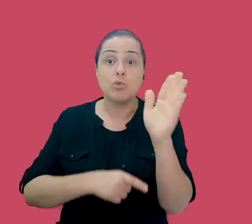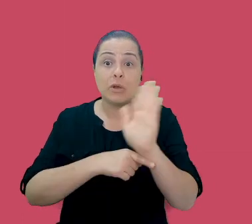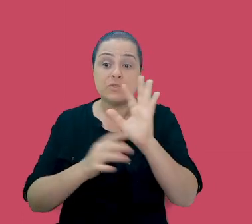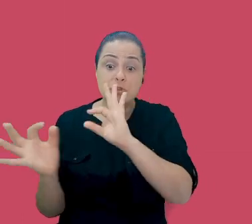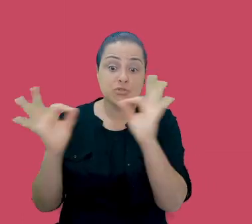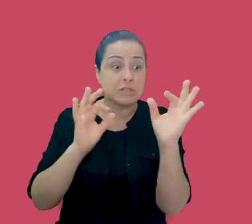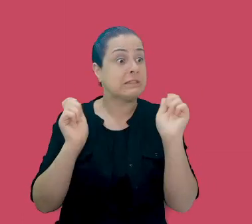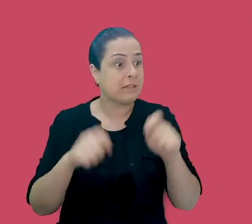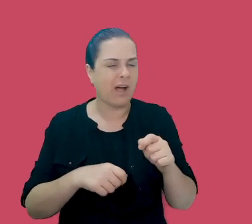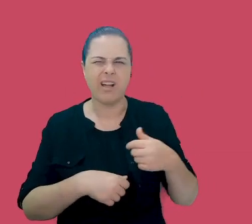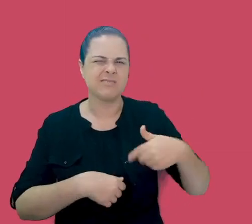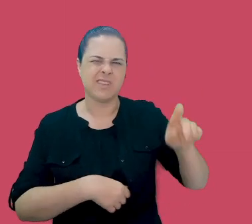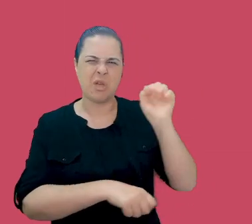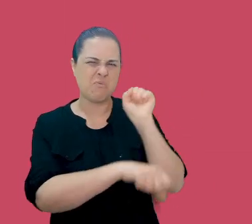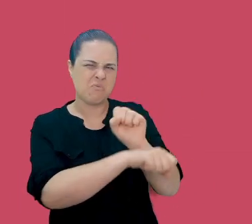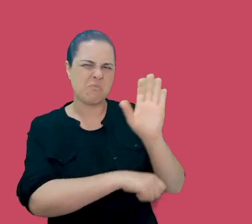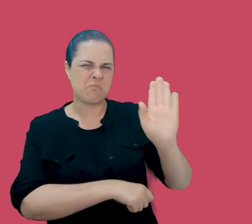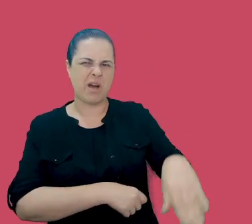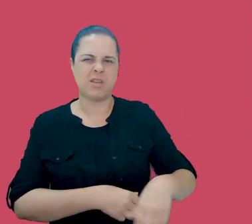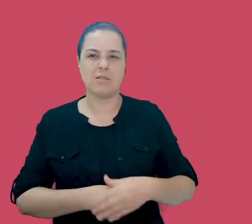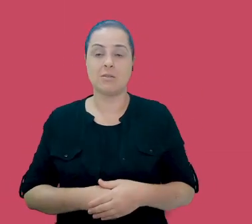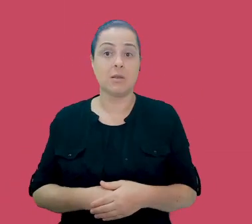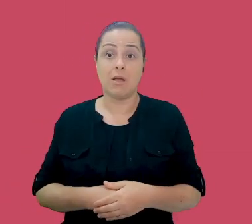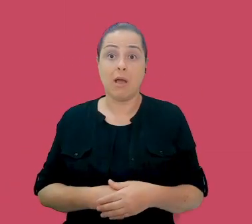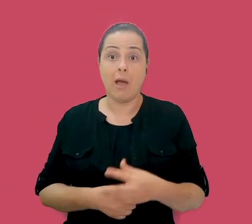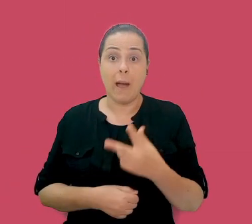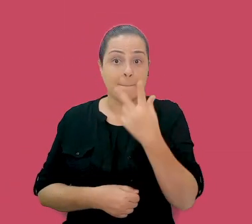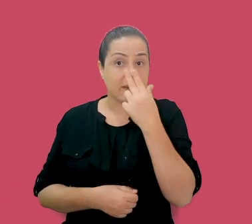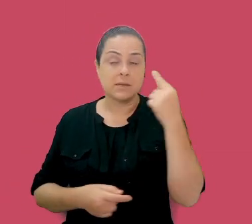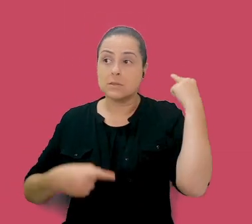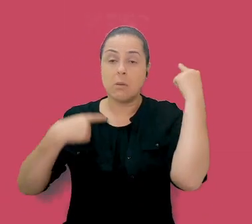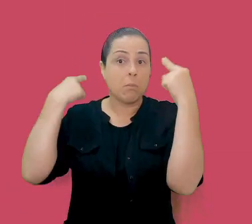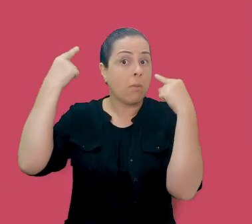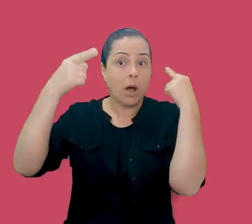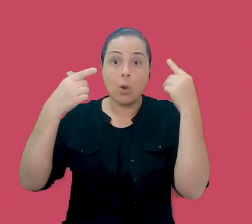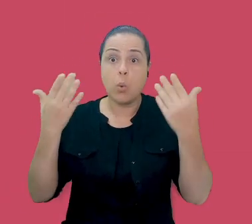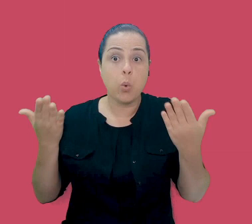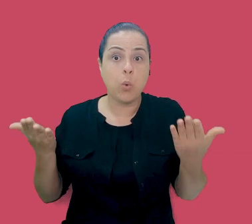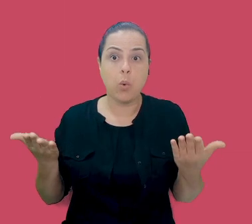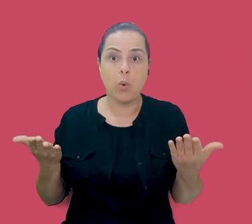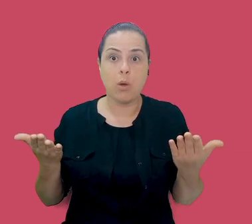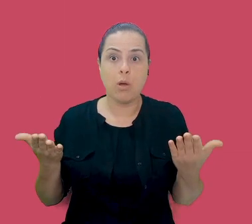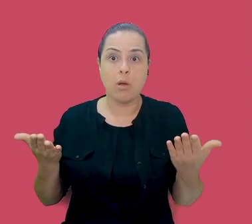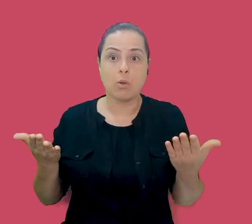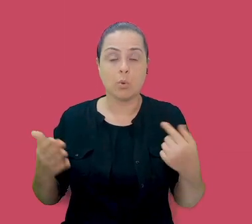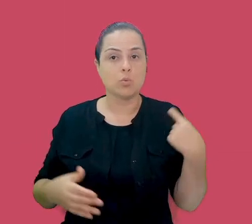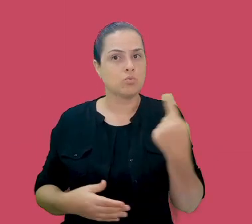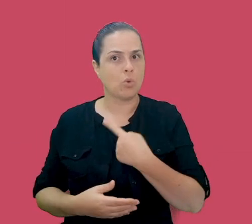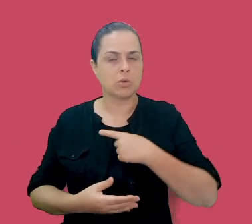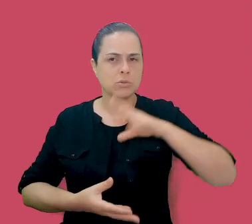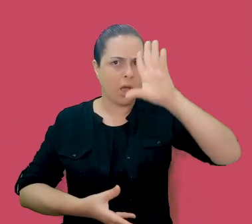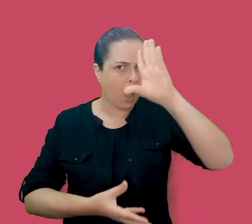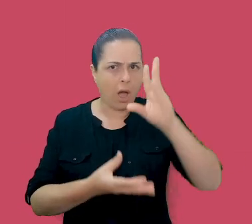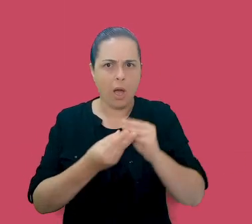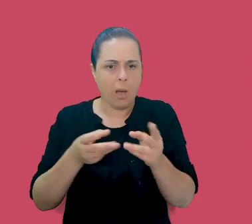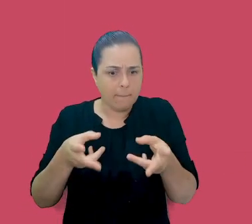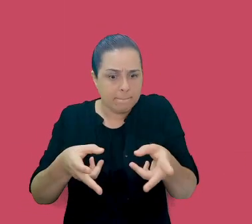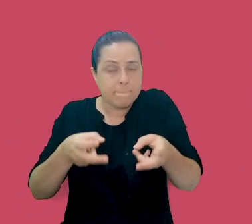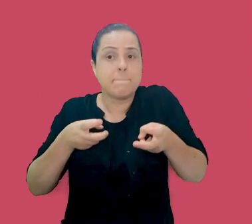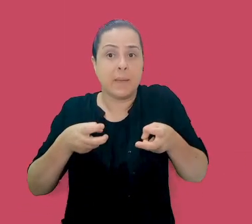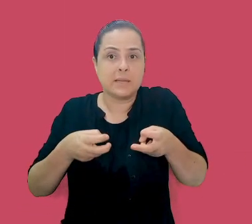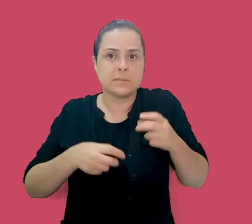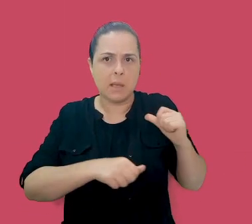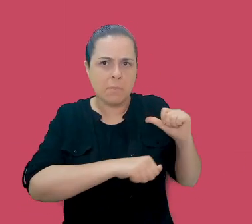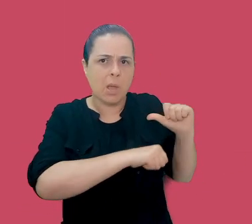não vou parar, né? Então, assim, é maluco nesse nível, né, a coisa. Então, assim, quando a gente começa a se dar conta dessas mudanças que